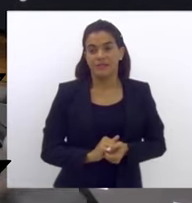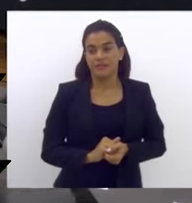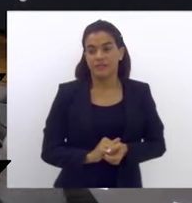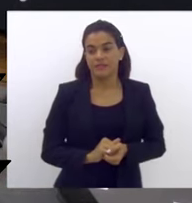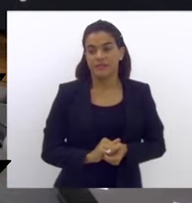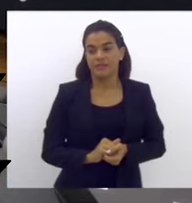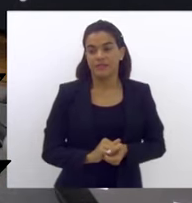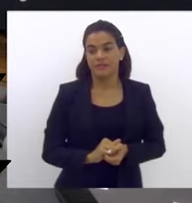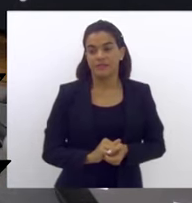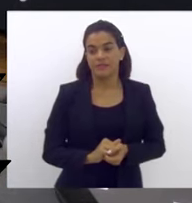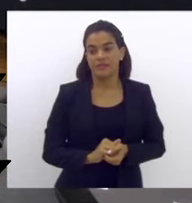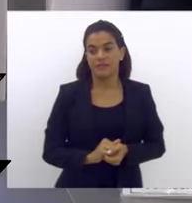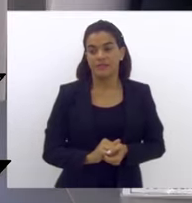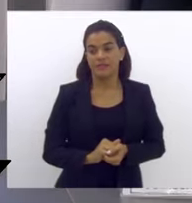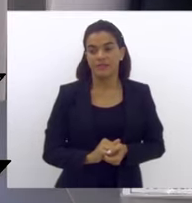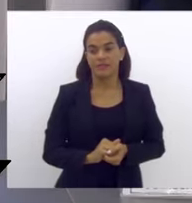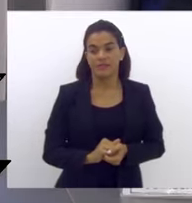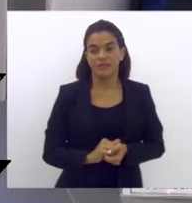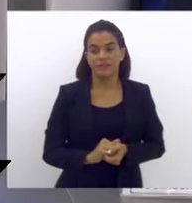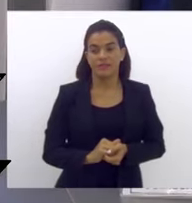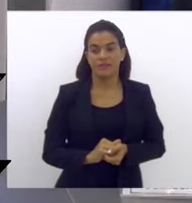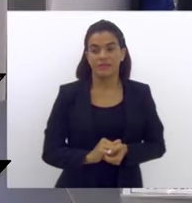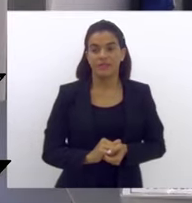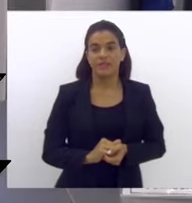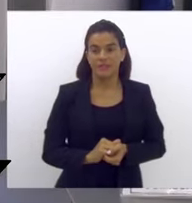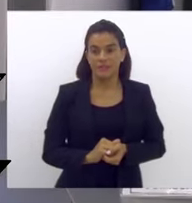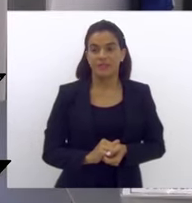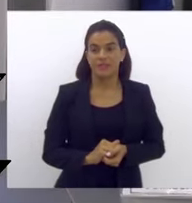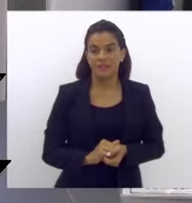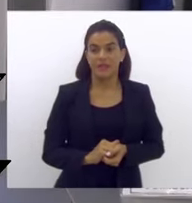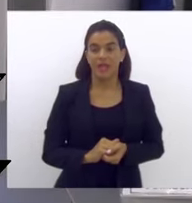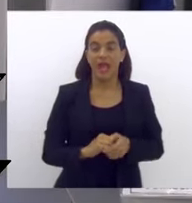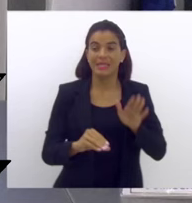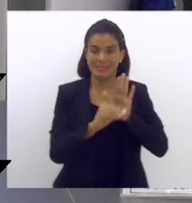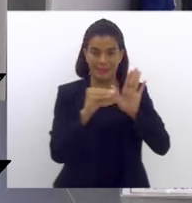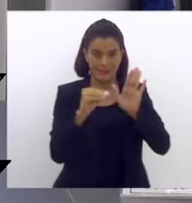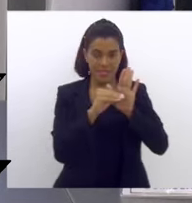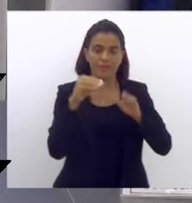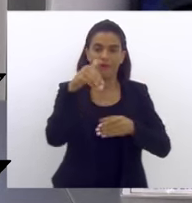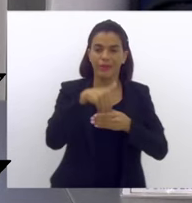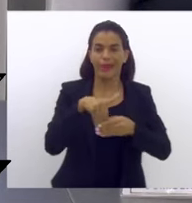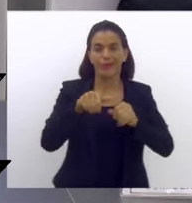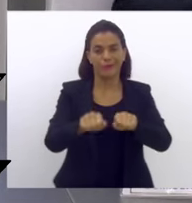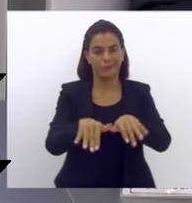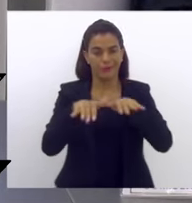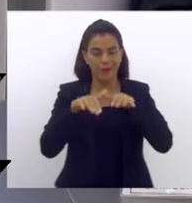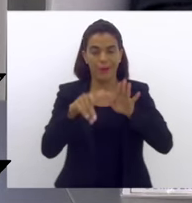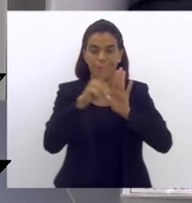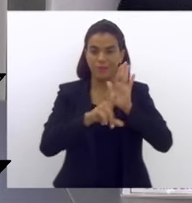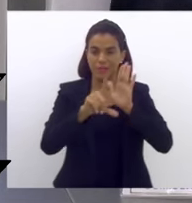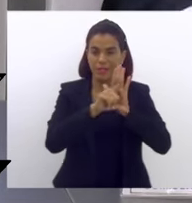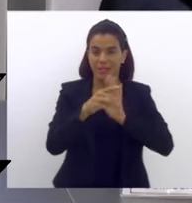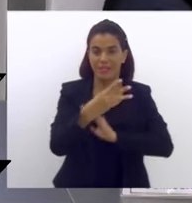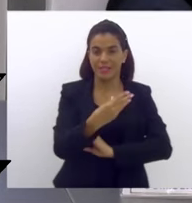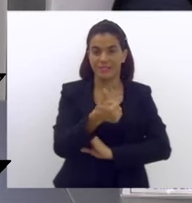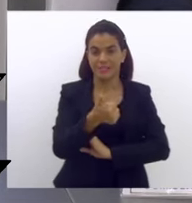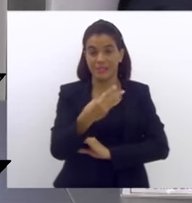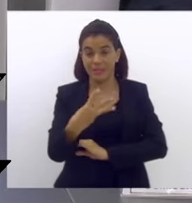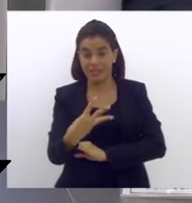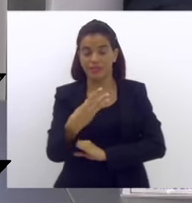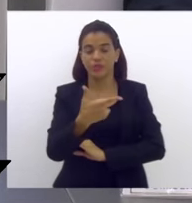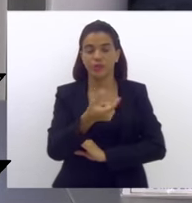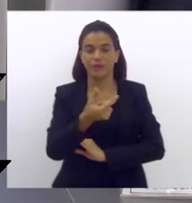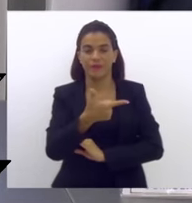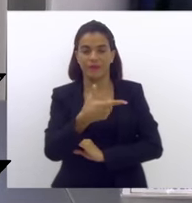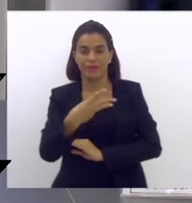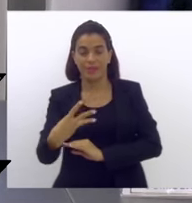ela eu vou passar o item TR da paa são as emendas plenário ao projeto de lei 313 de 23 de